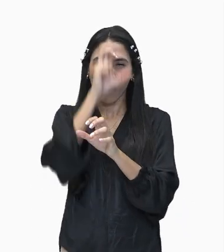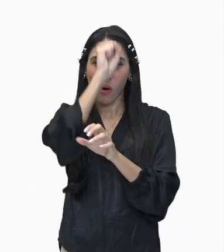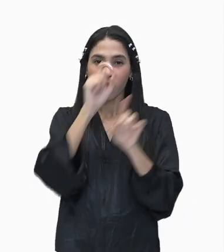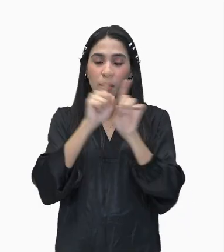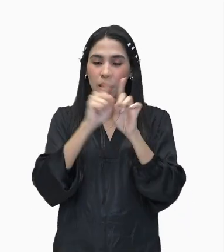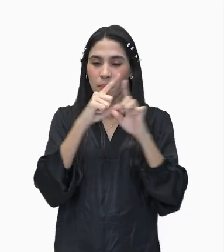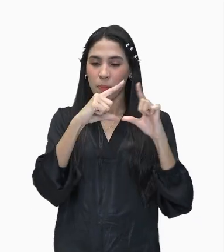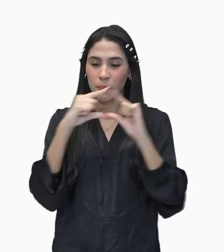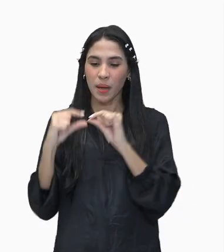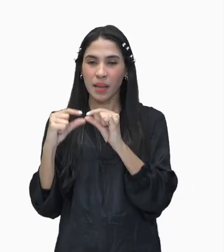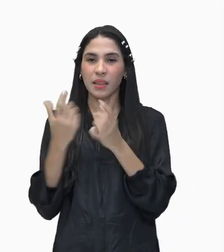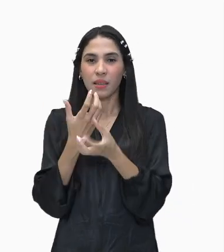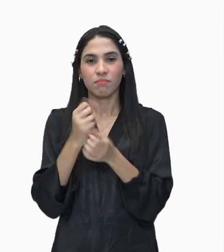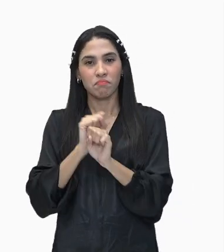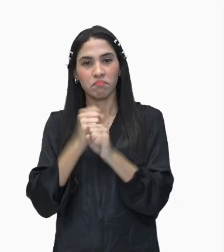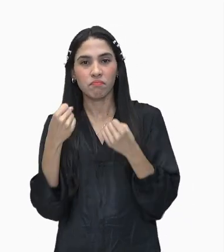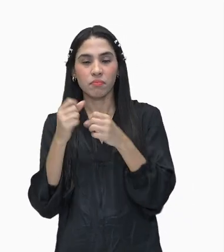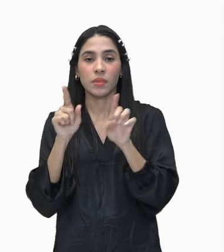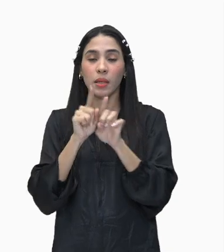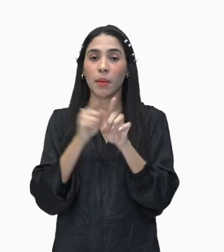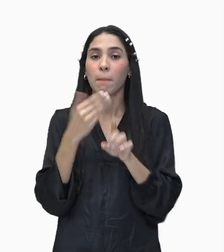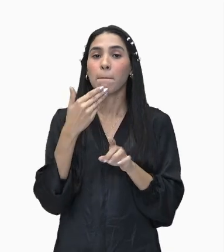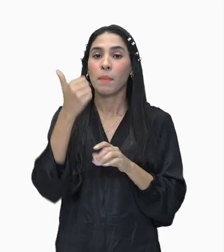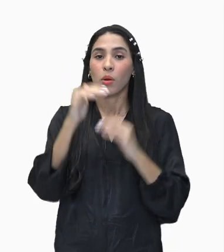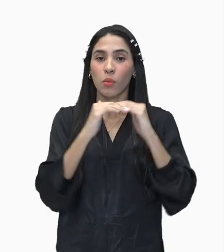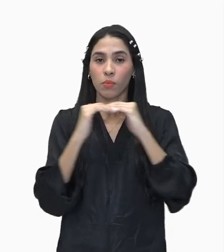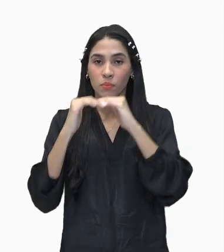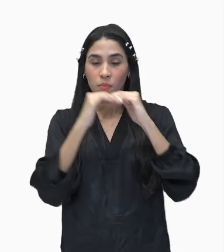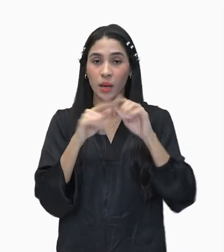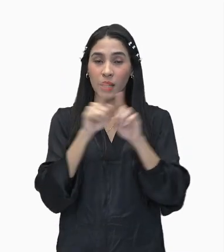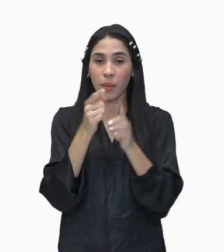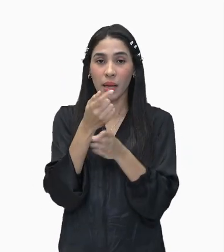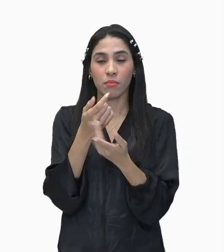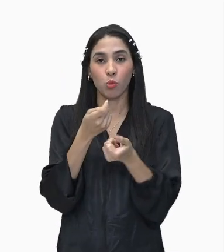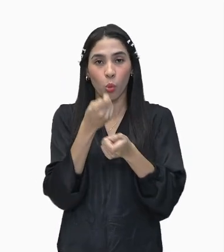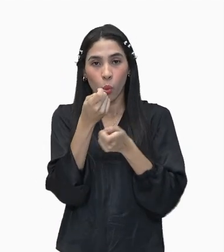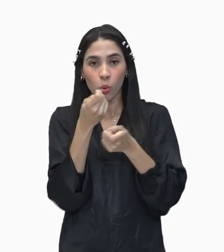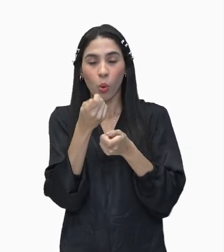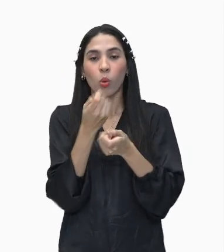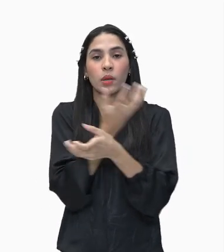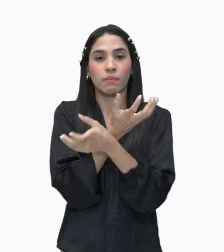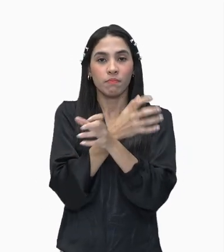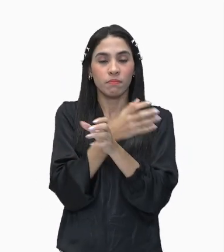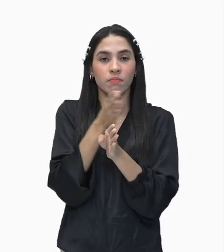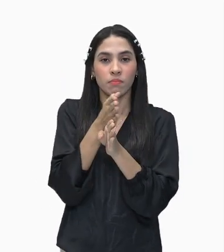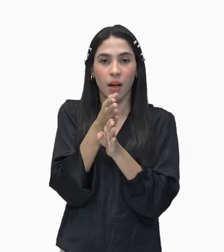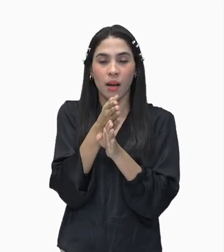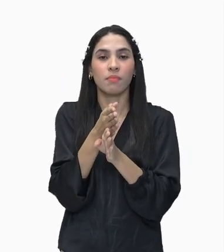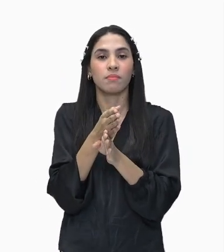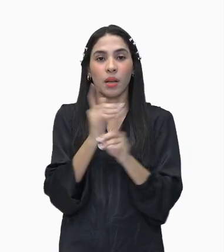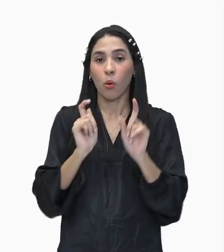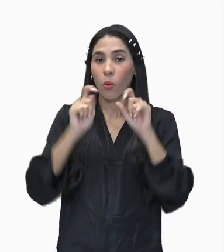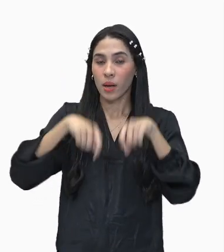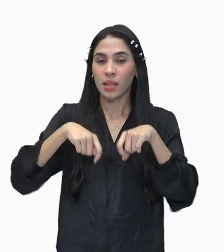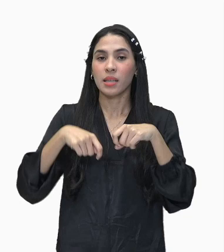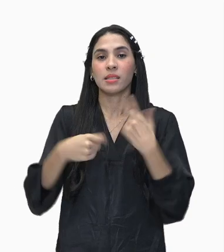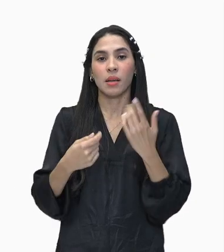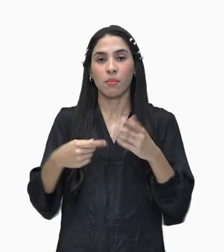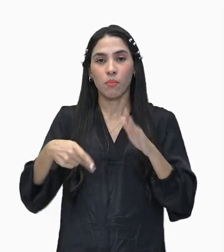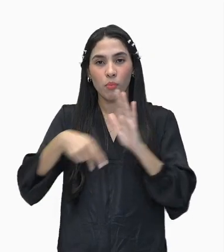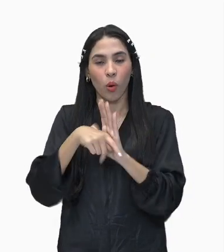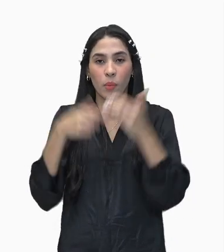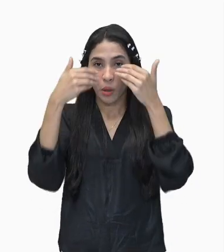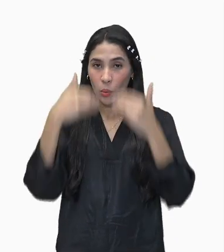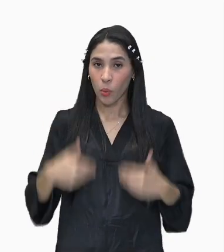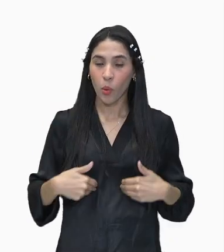essa perda, melhorar o equilíbrio e a coordenação, que é muito importante, né? Ter essas competências físicas aí desenvolvidas para